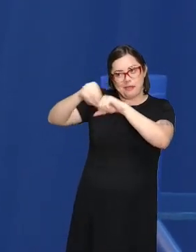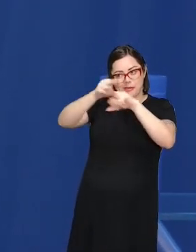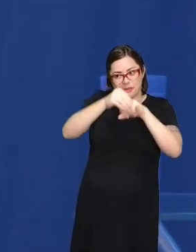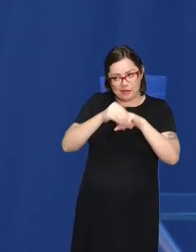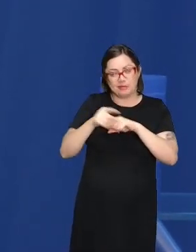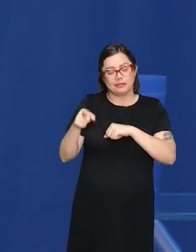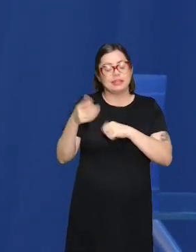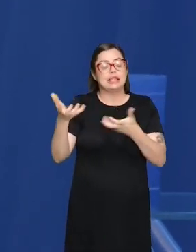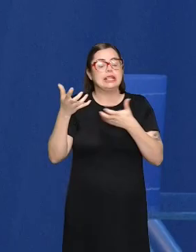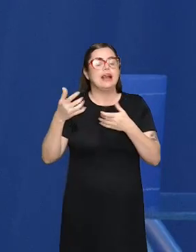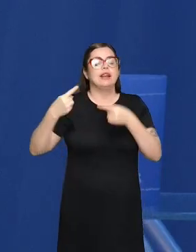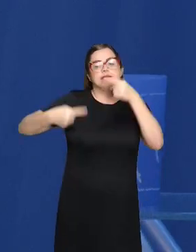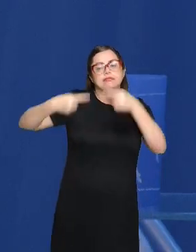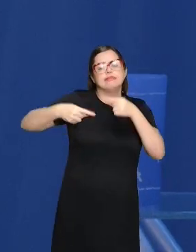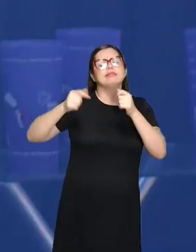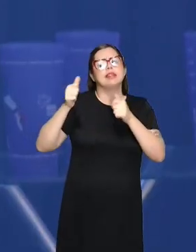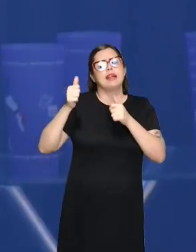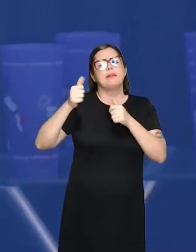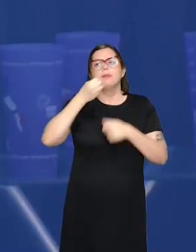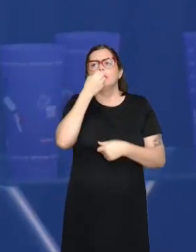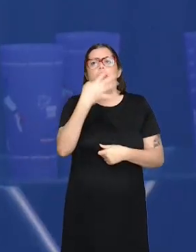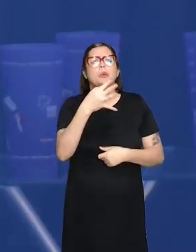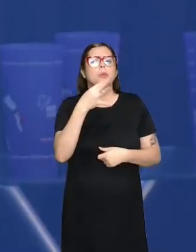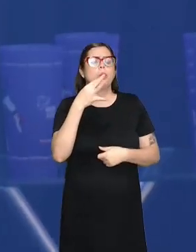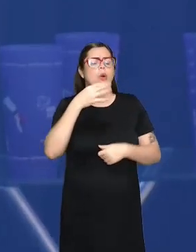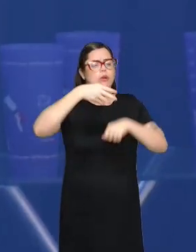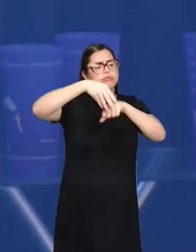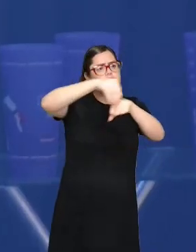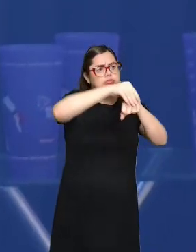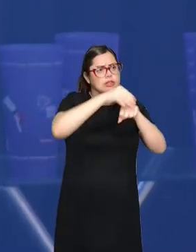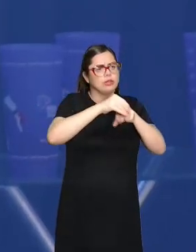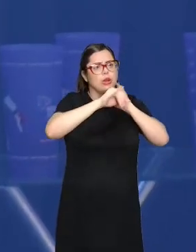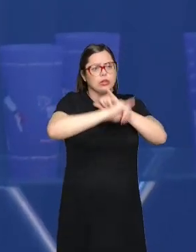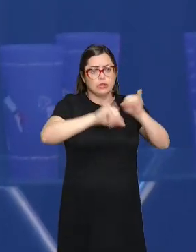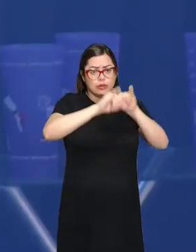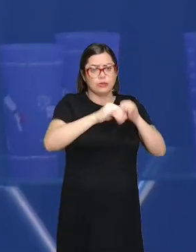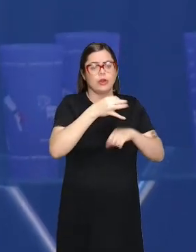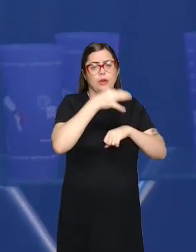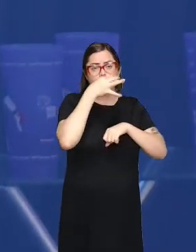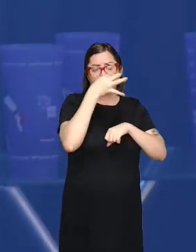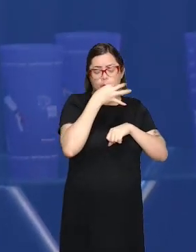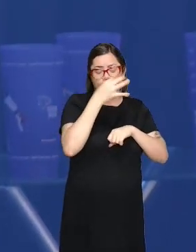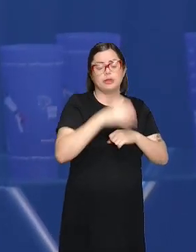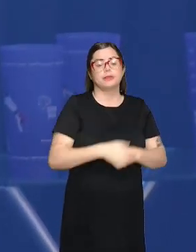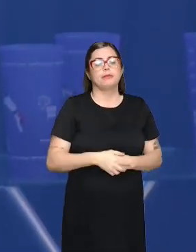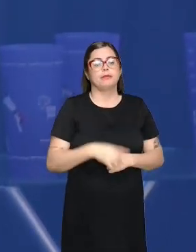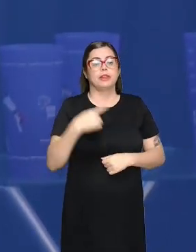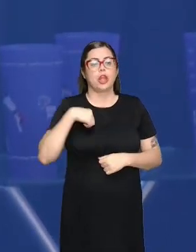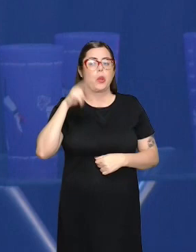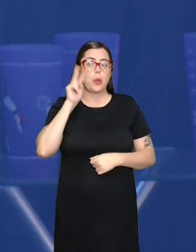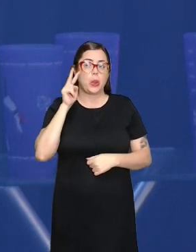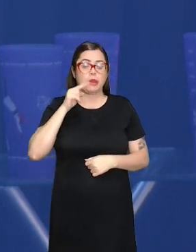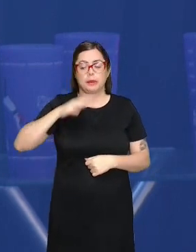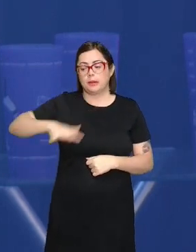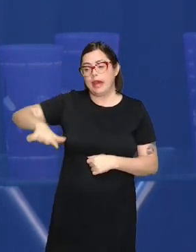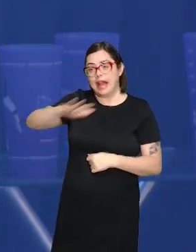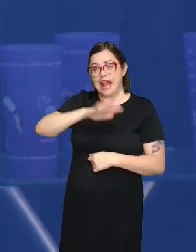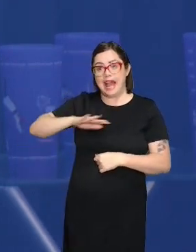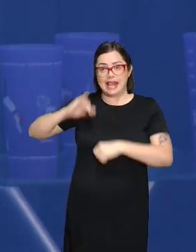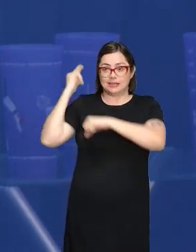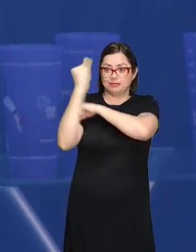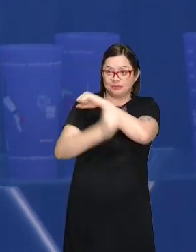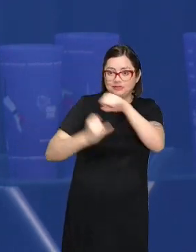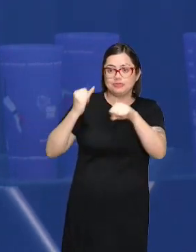muito sentido, porque o que acontece, né? A internet, assim, o meio ambiente digital, ele acabou catapultando todos nós para uma